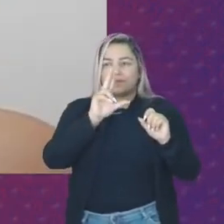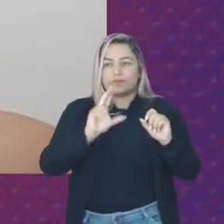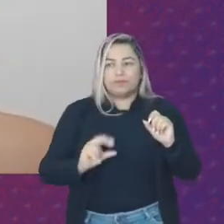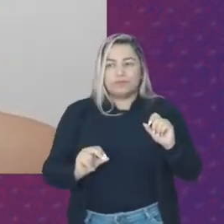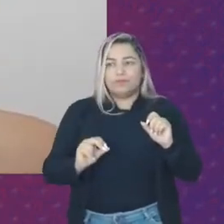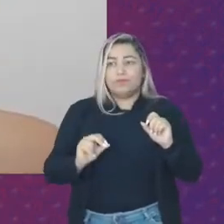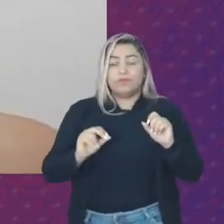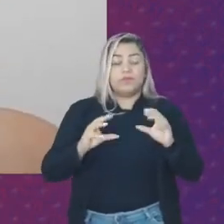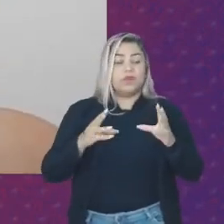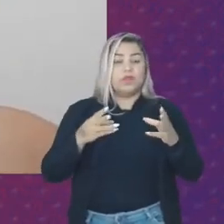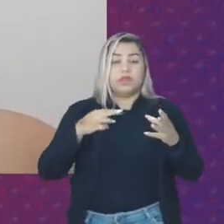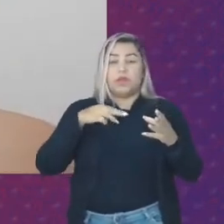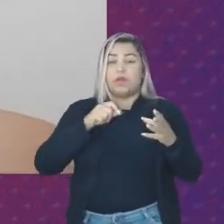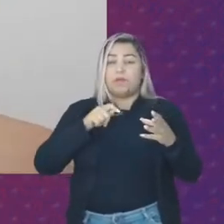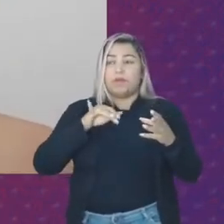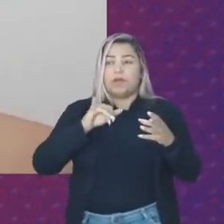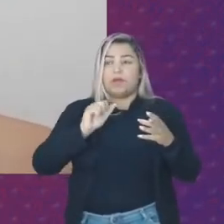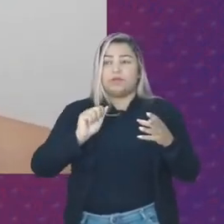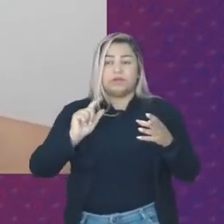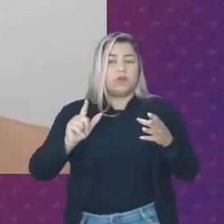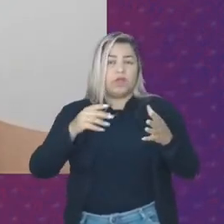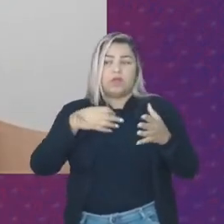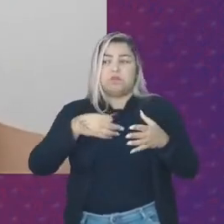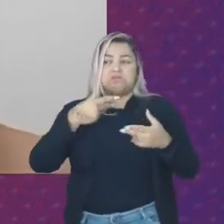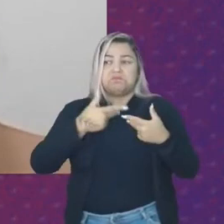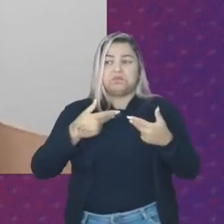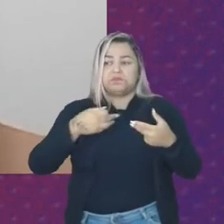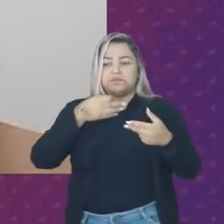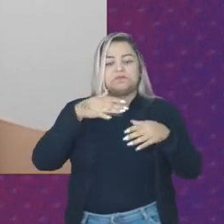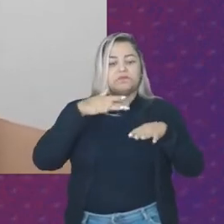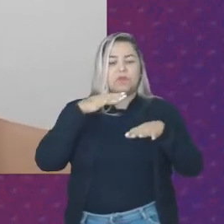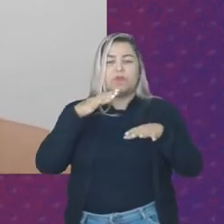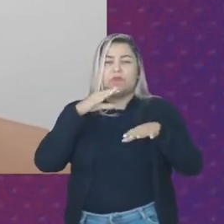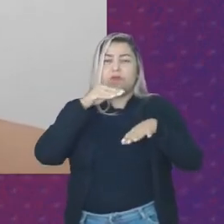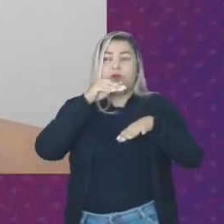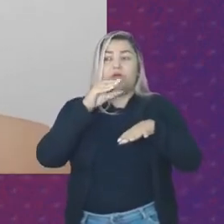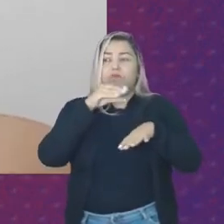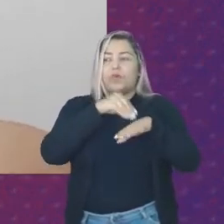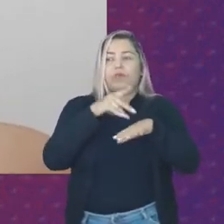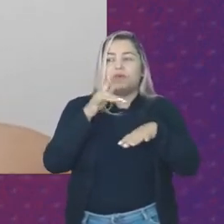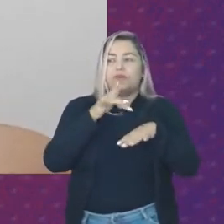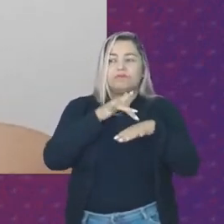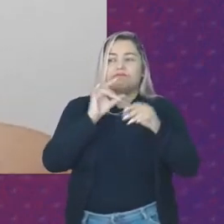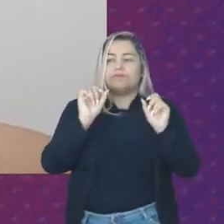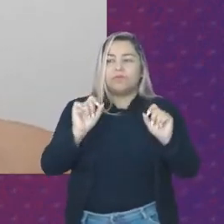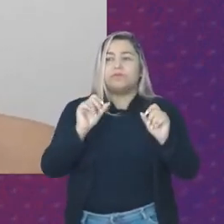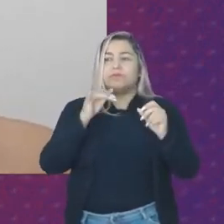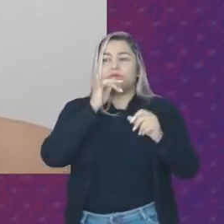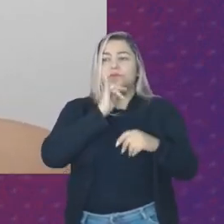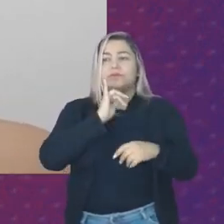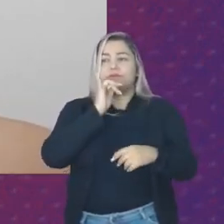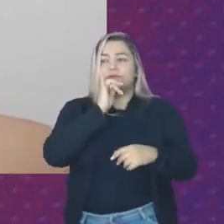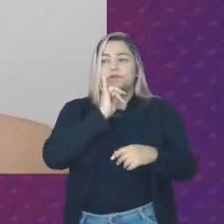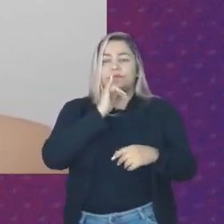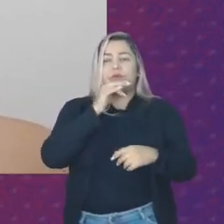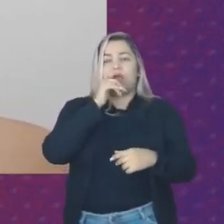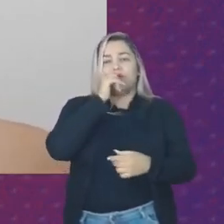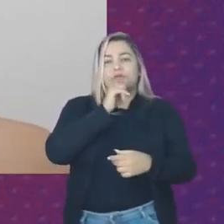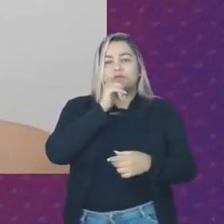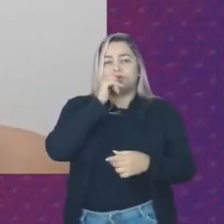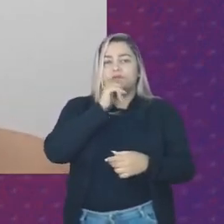Do que não é material, que não é concreto. E a gente tem essa ligação, por exemplo, das